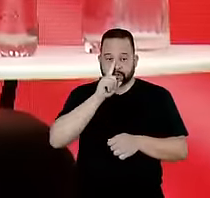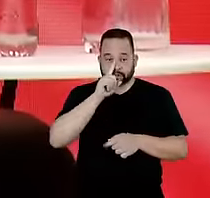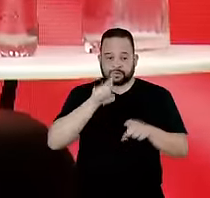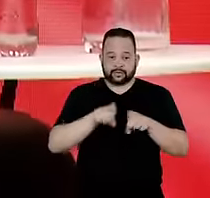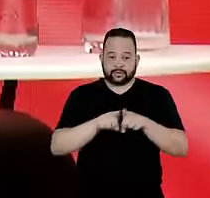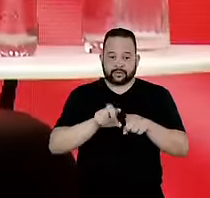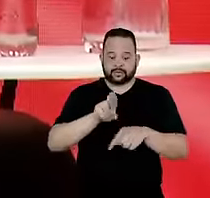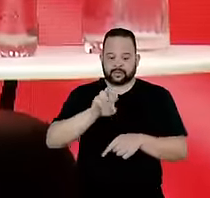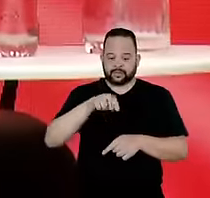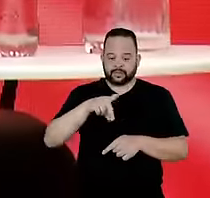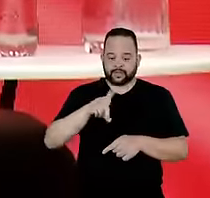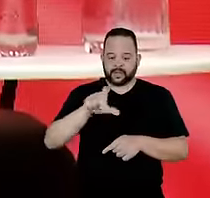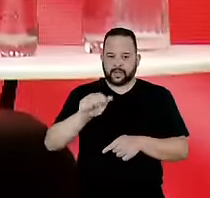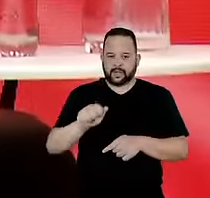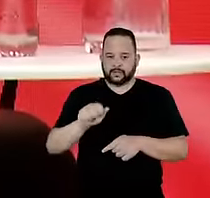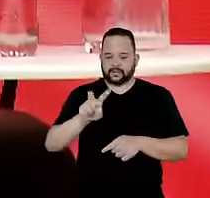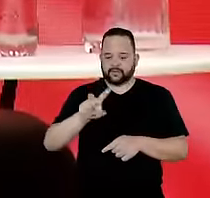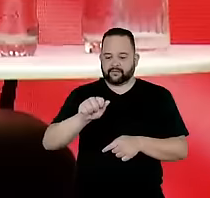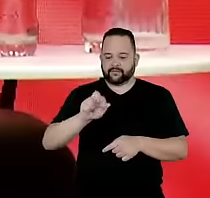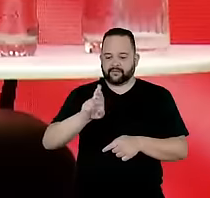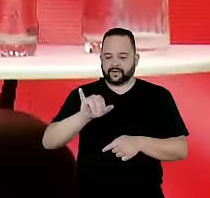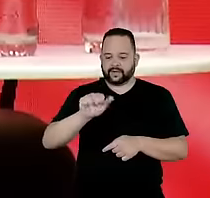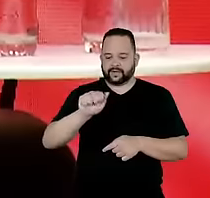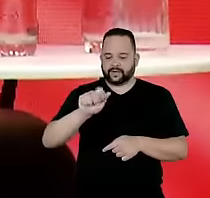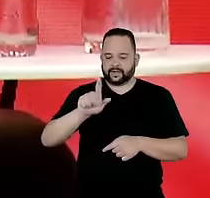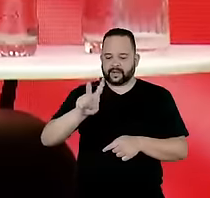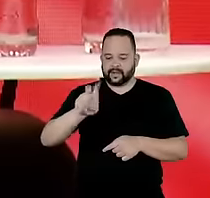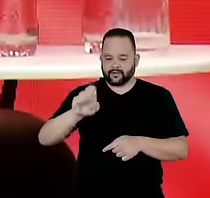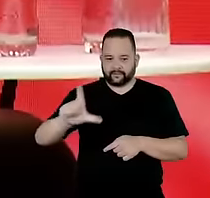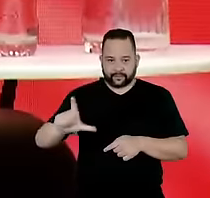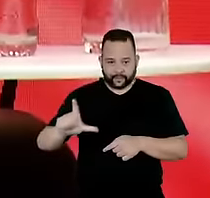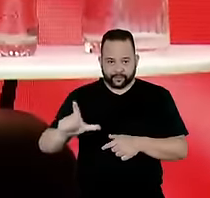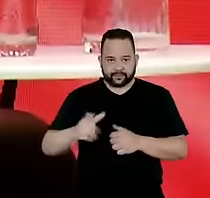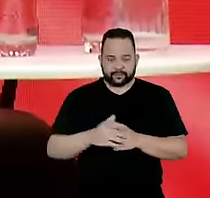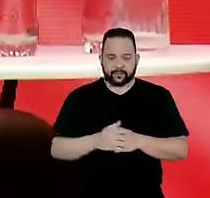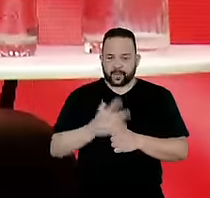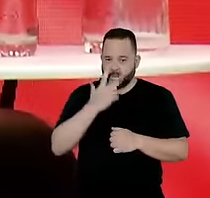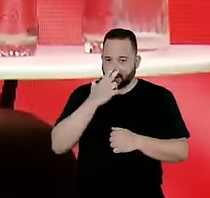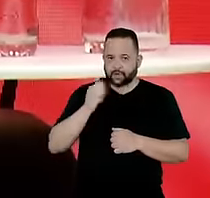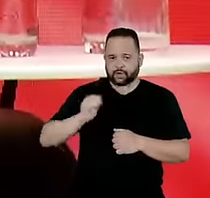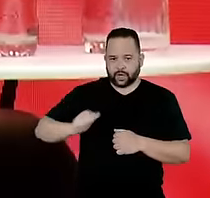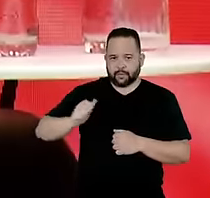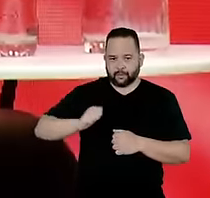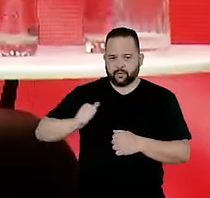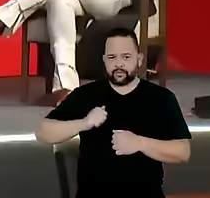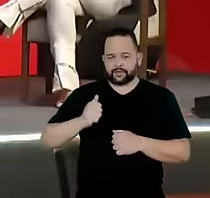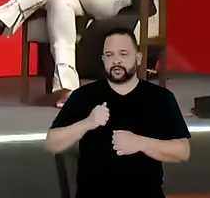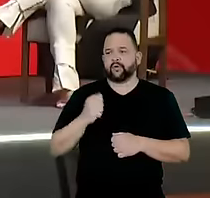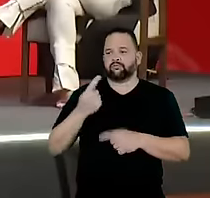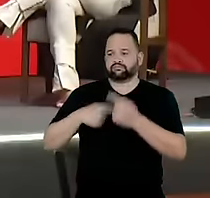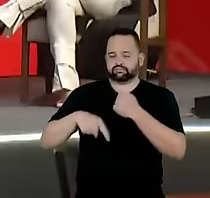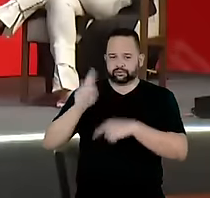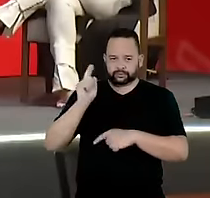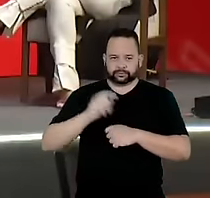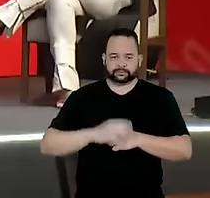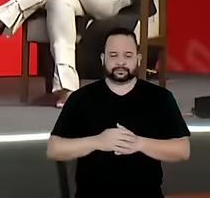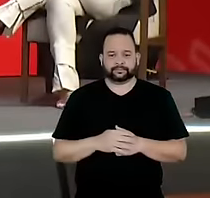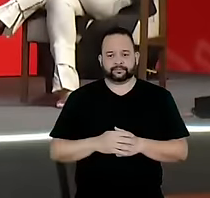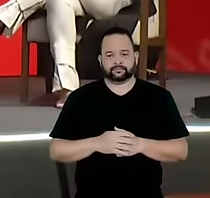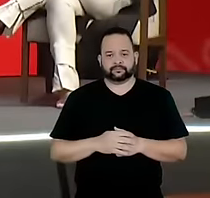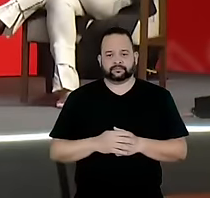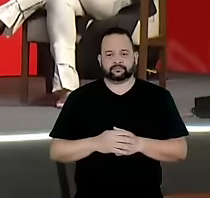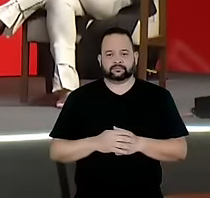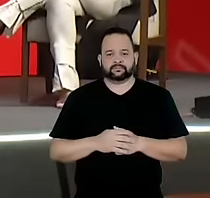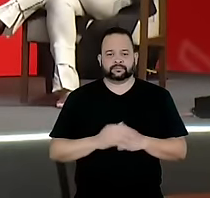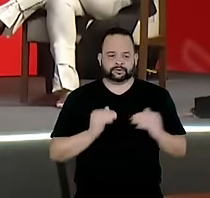vem eu sei que é estranho porque não bateu nos últimos anos mas eu acho que agora criou a condição para bater sim é eu tô a gente tá na mesma ponta